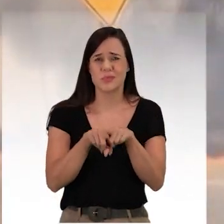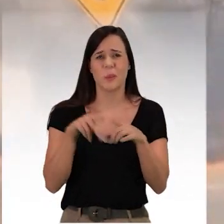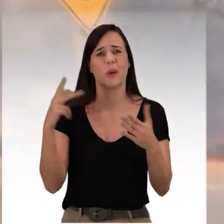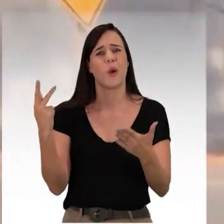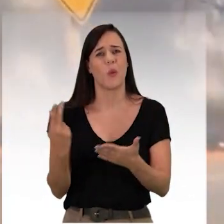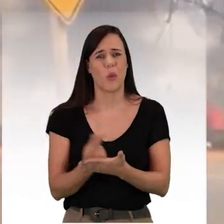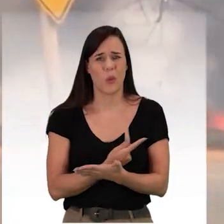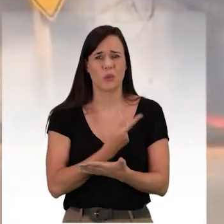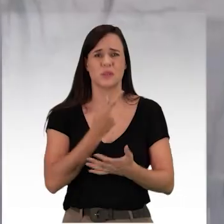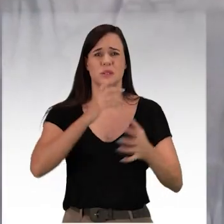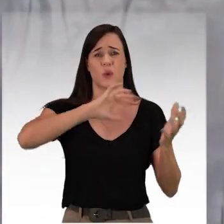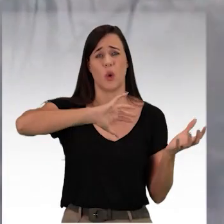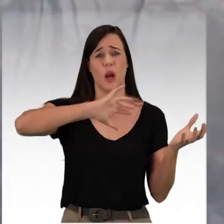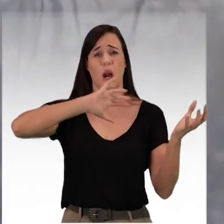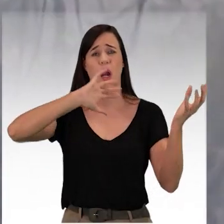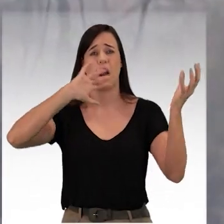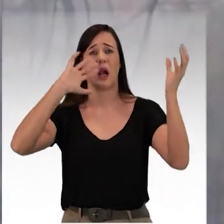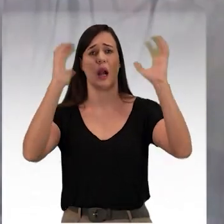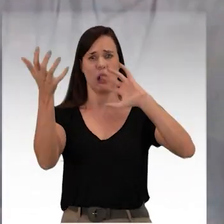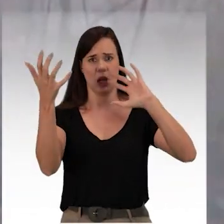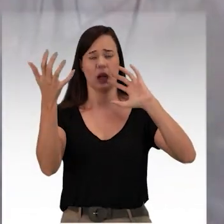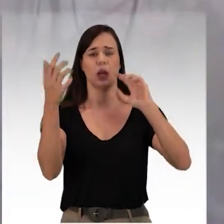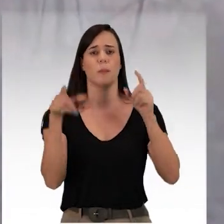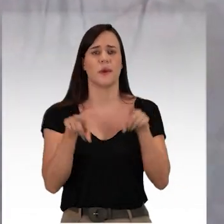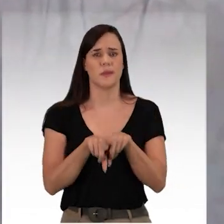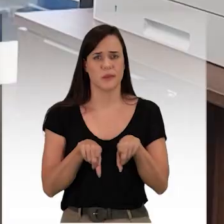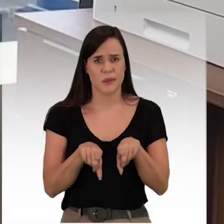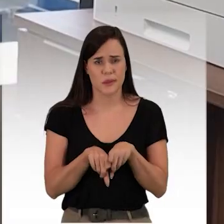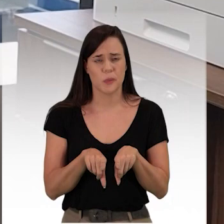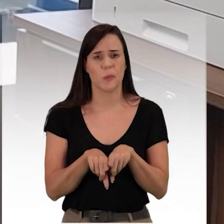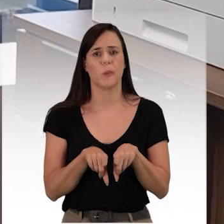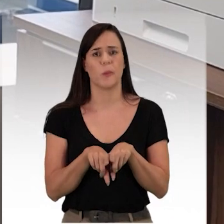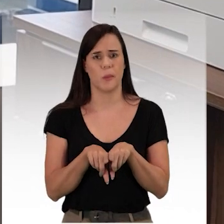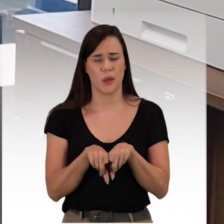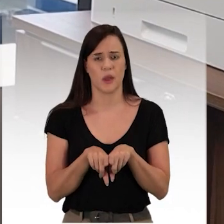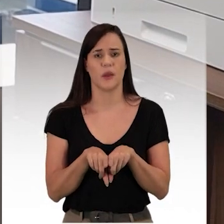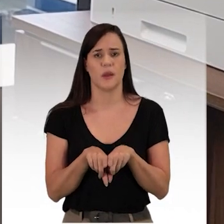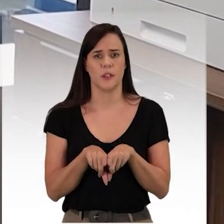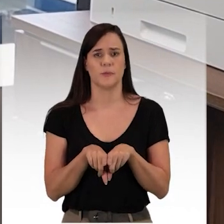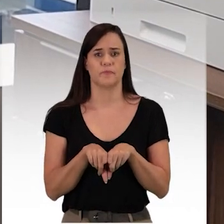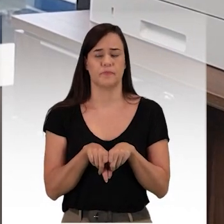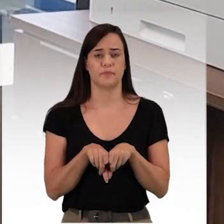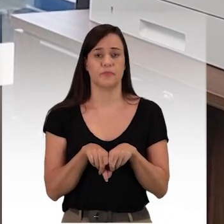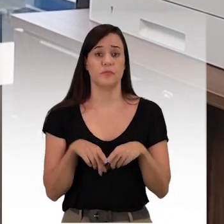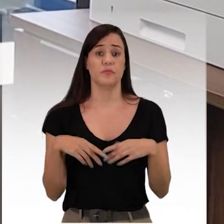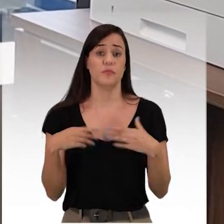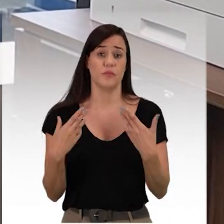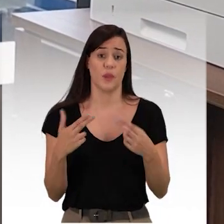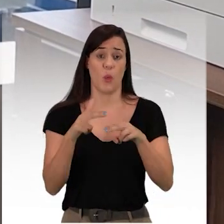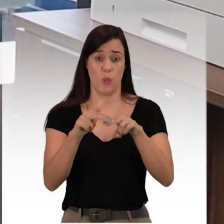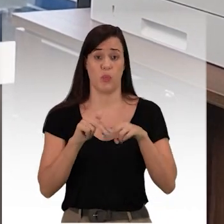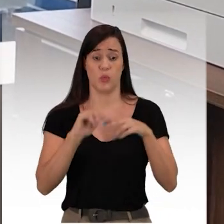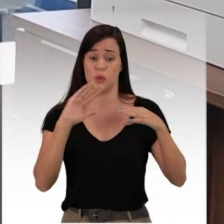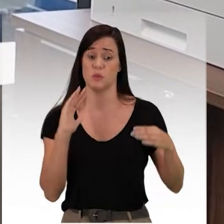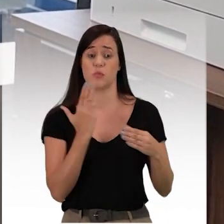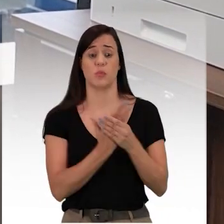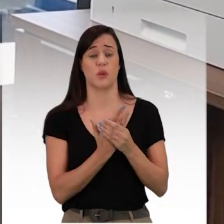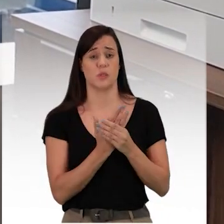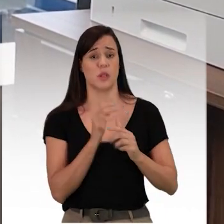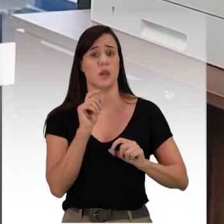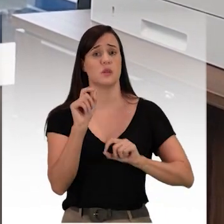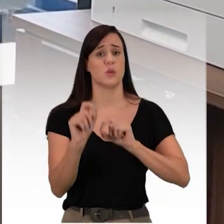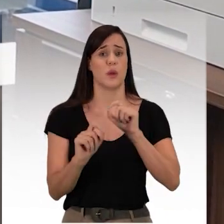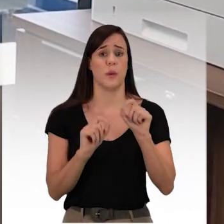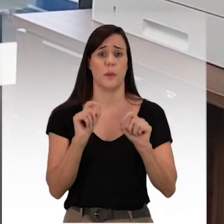também tem relação com fenômenos climáticos, como, por exemplo, a questão do El Niño. Então, o que se quer com essa